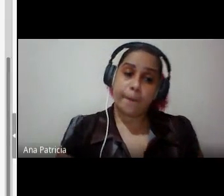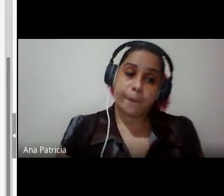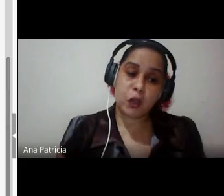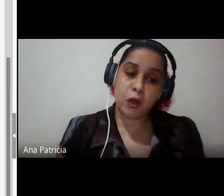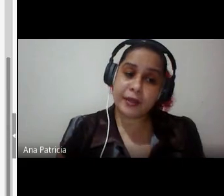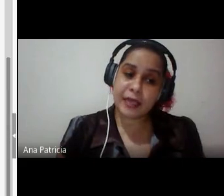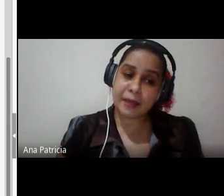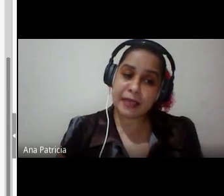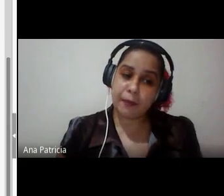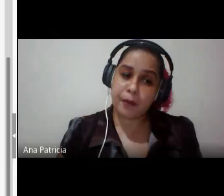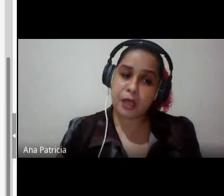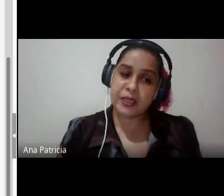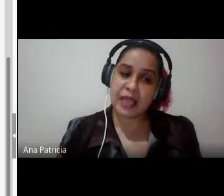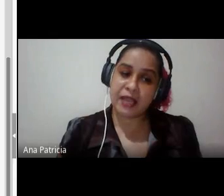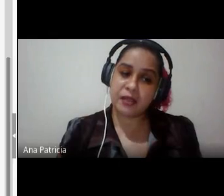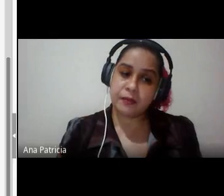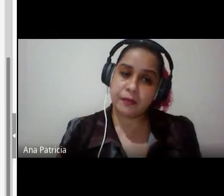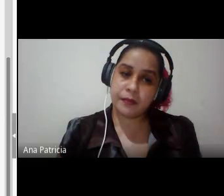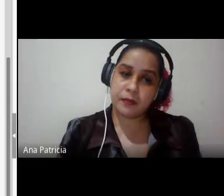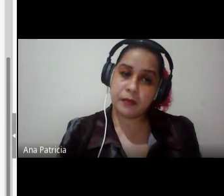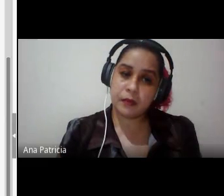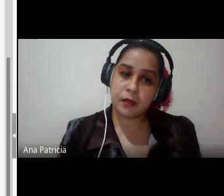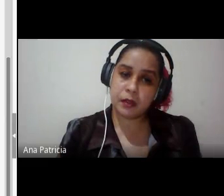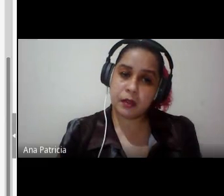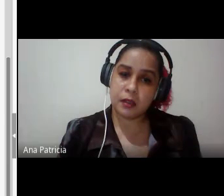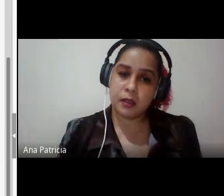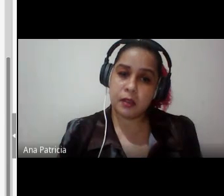Então, Socorro consegue passar para o próximo slide?